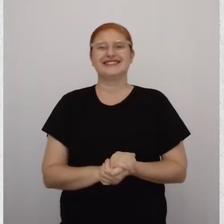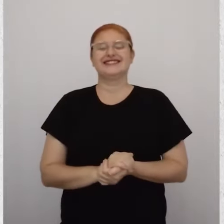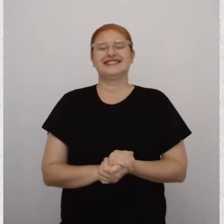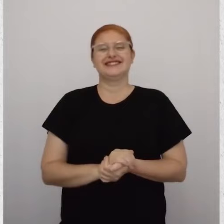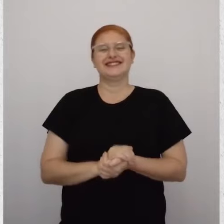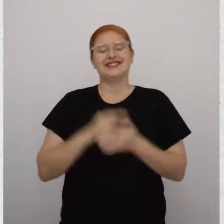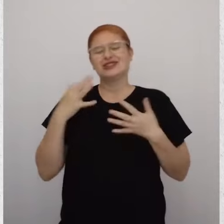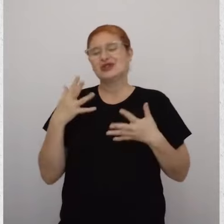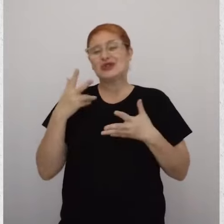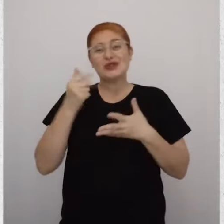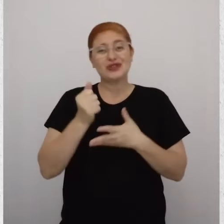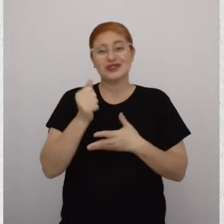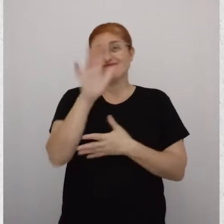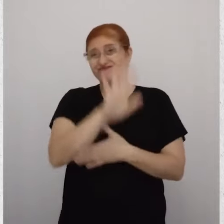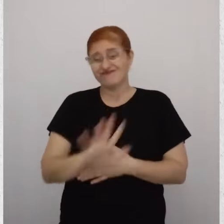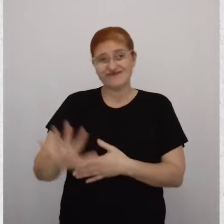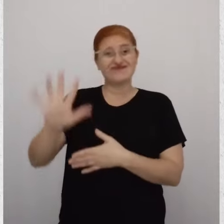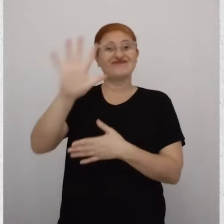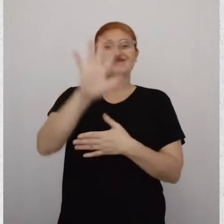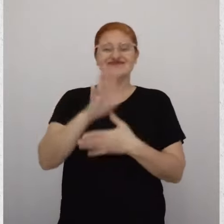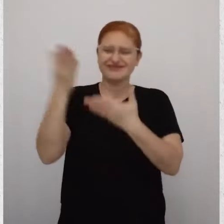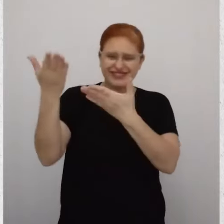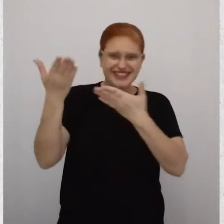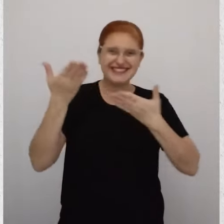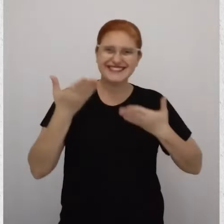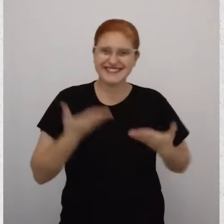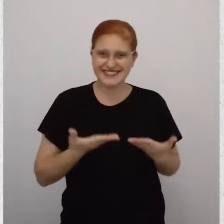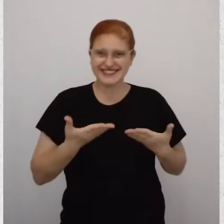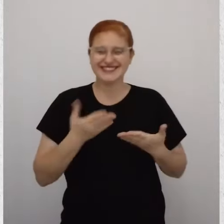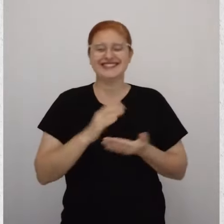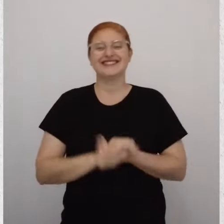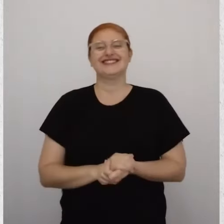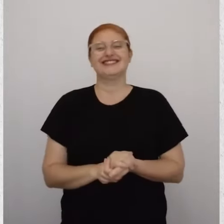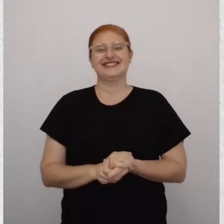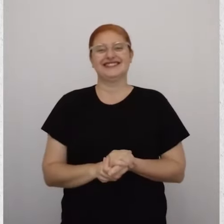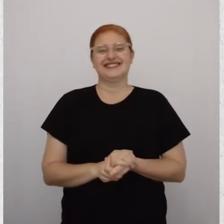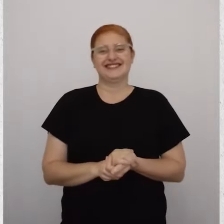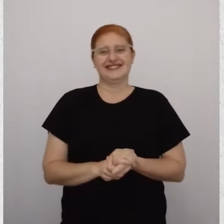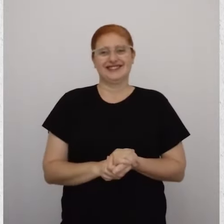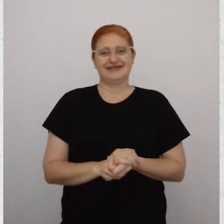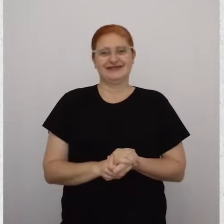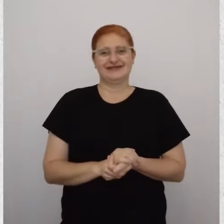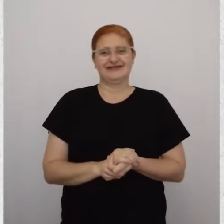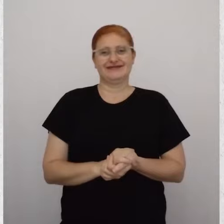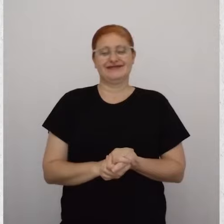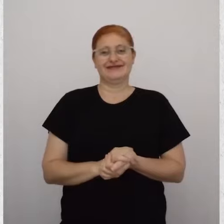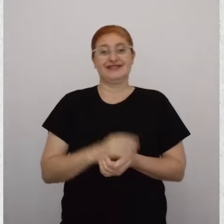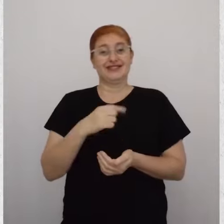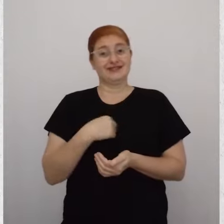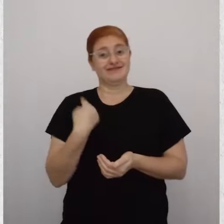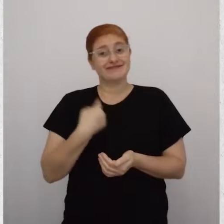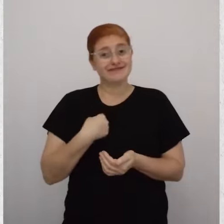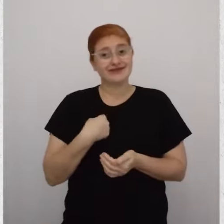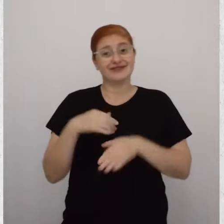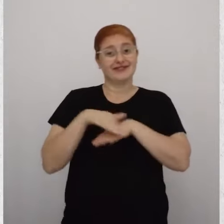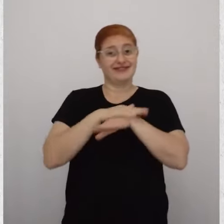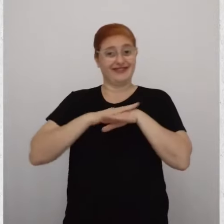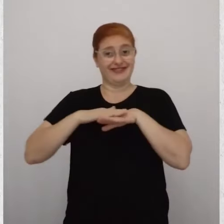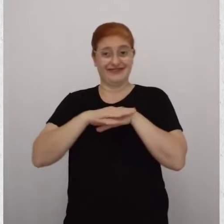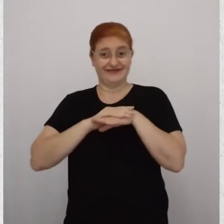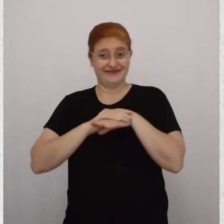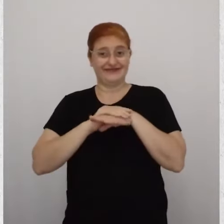Sejam todos, todas, todes muito bem-vindas nessa nossa